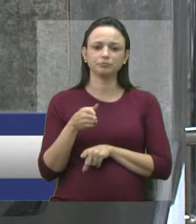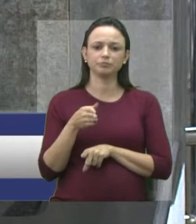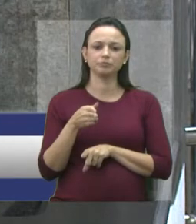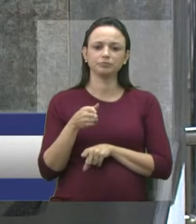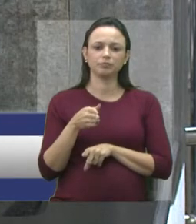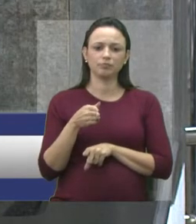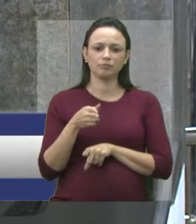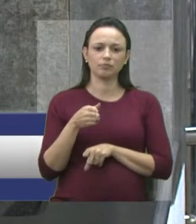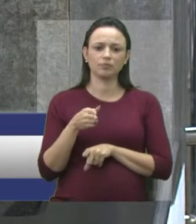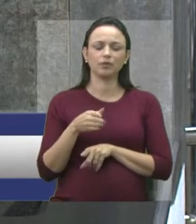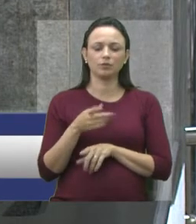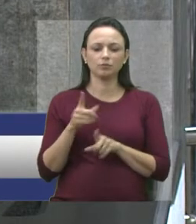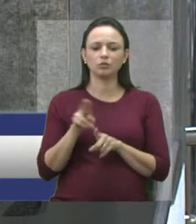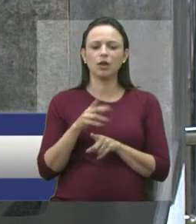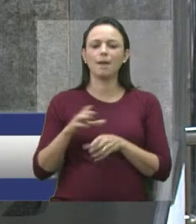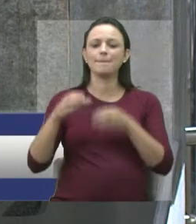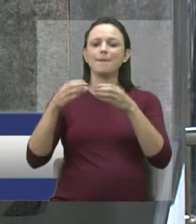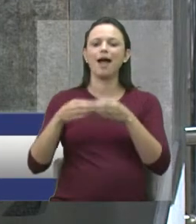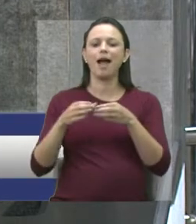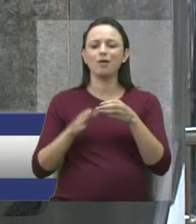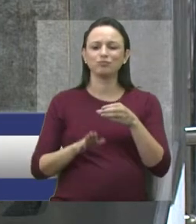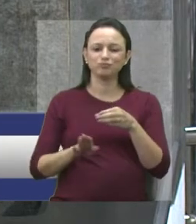os altos da colina como